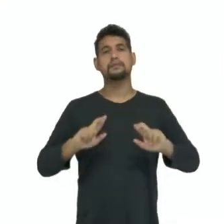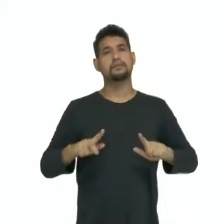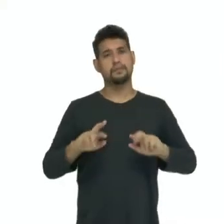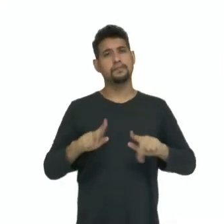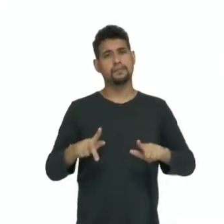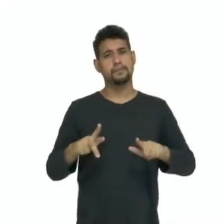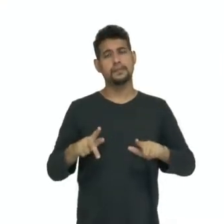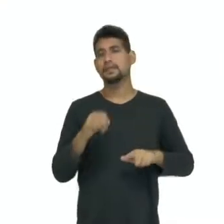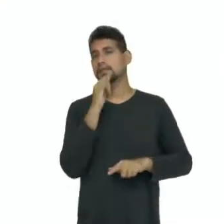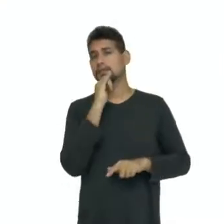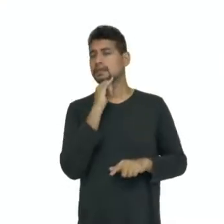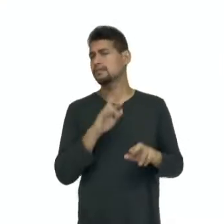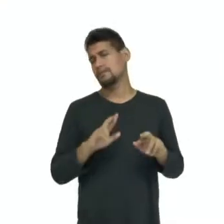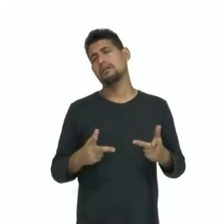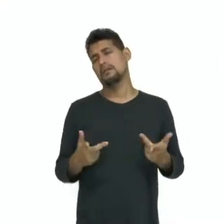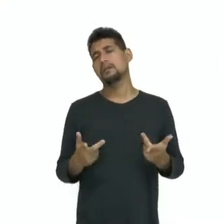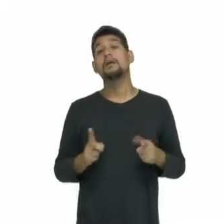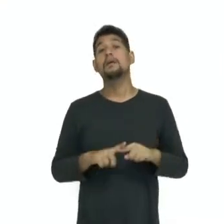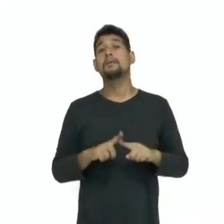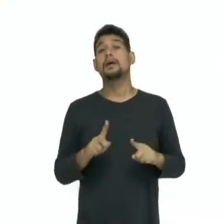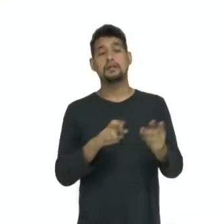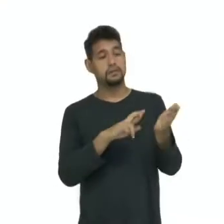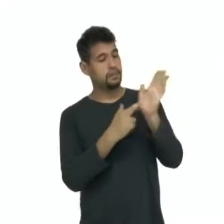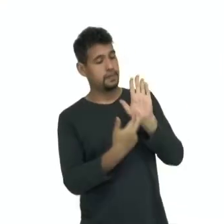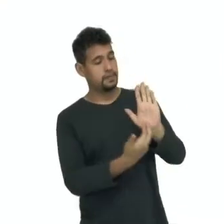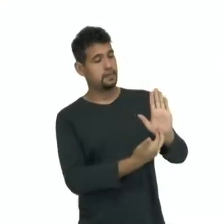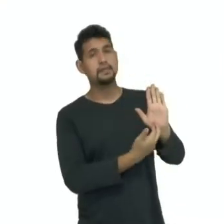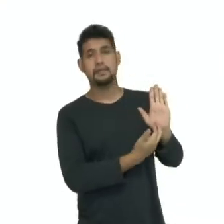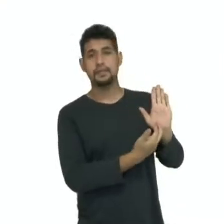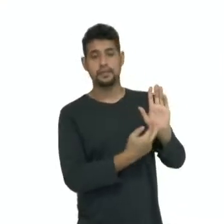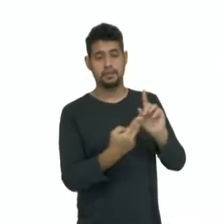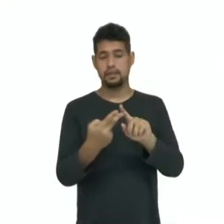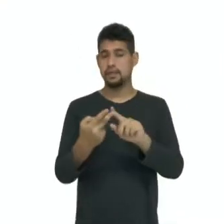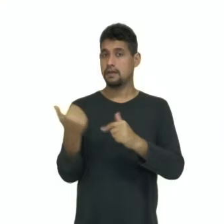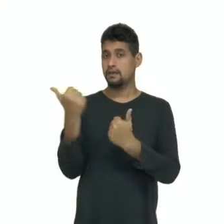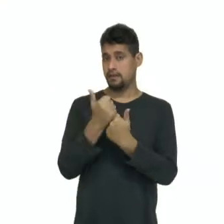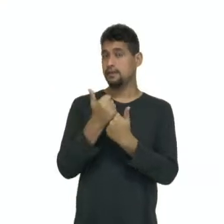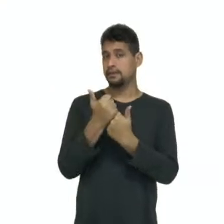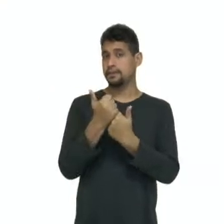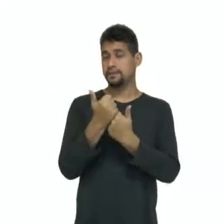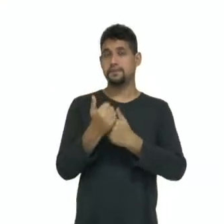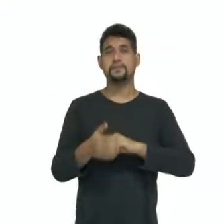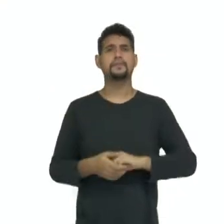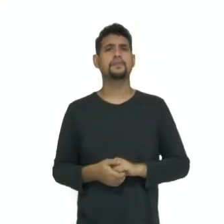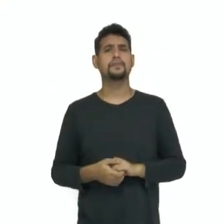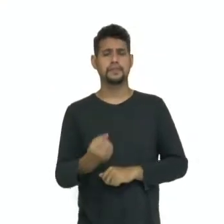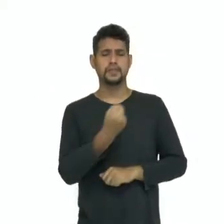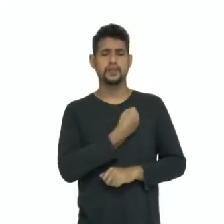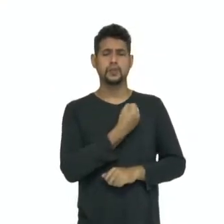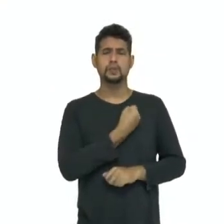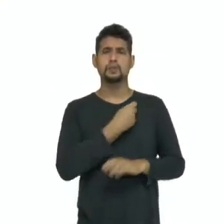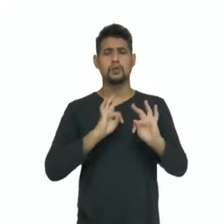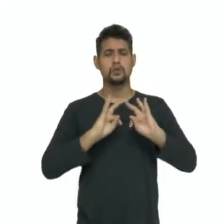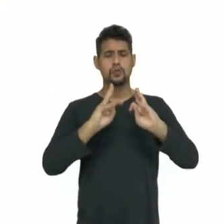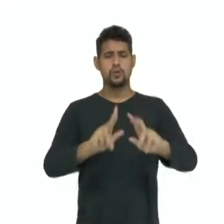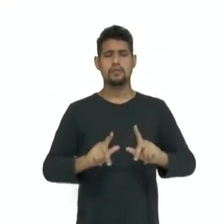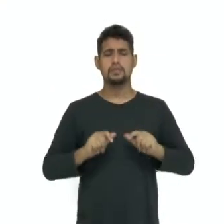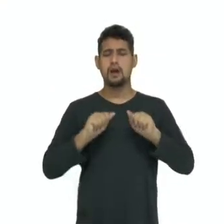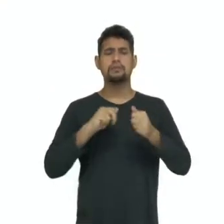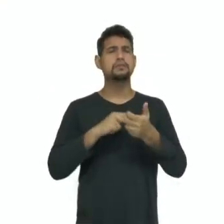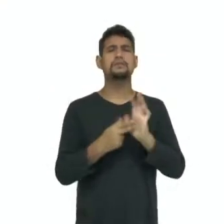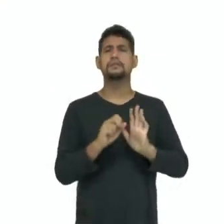ou sejam, diferentes, o representante e o vice-representante. E o número total de arranjos